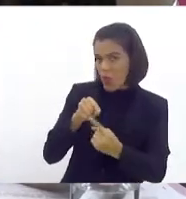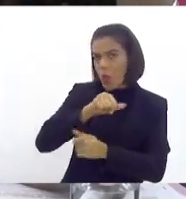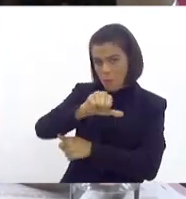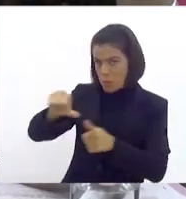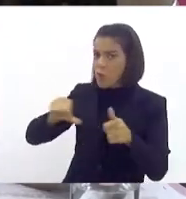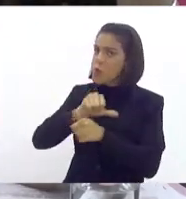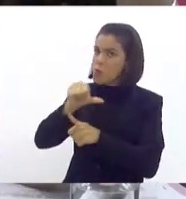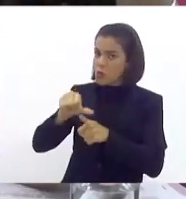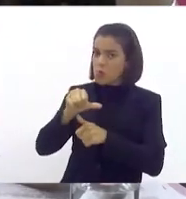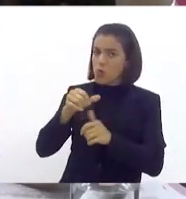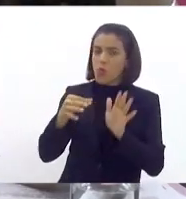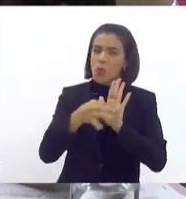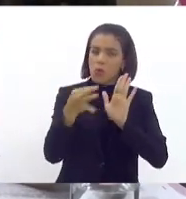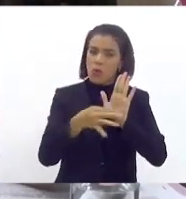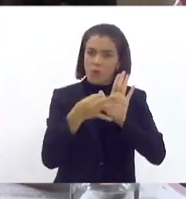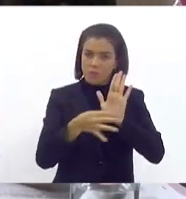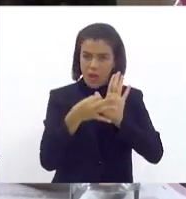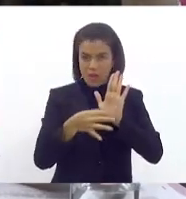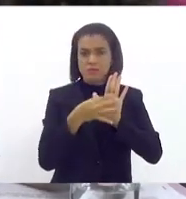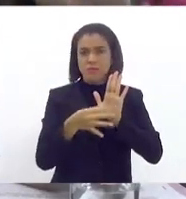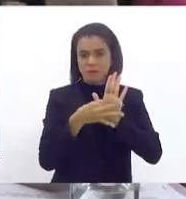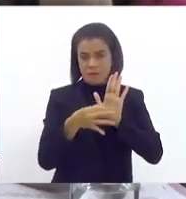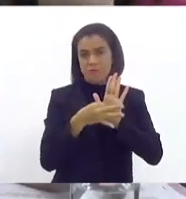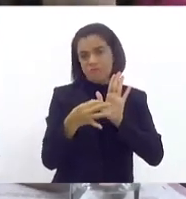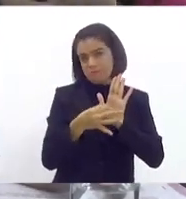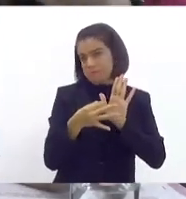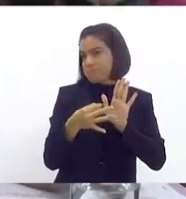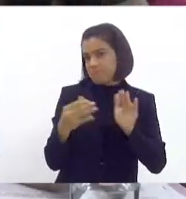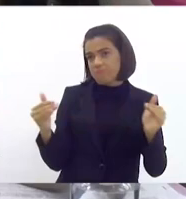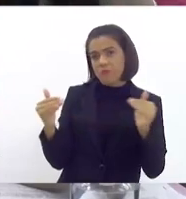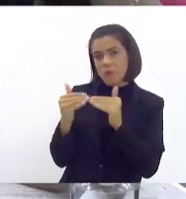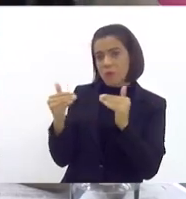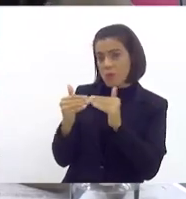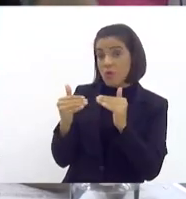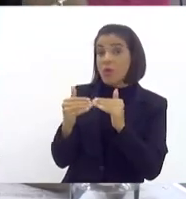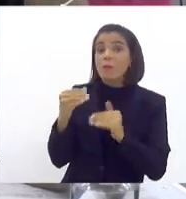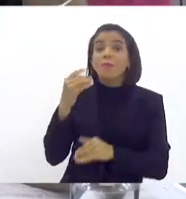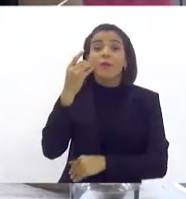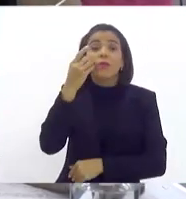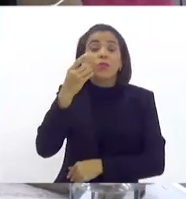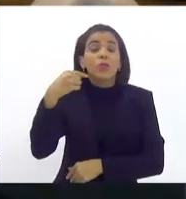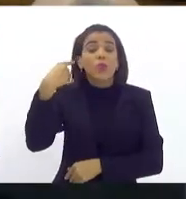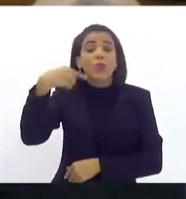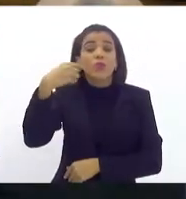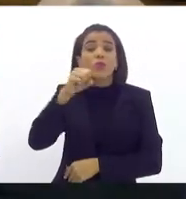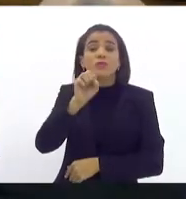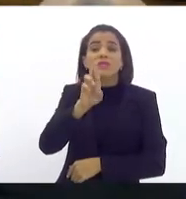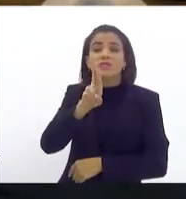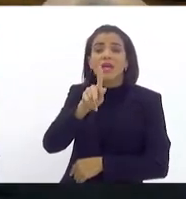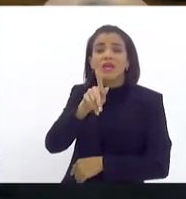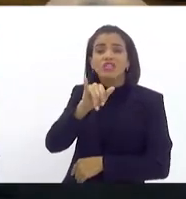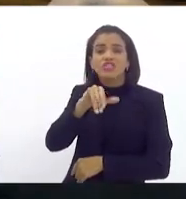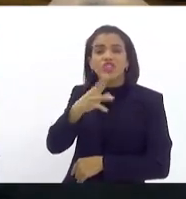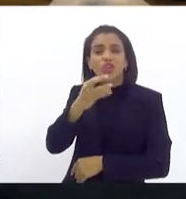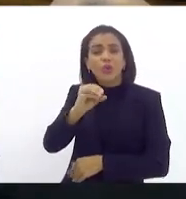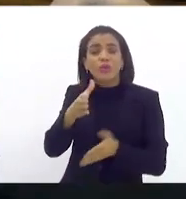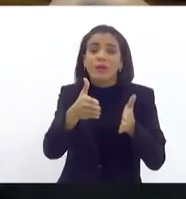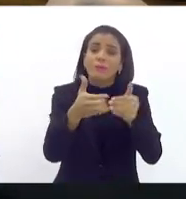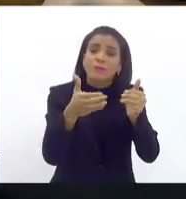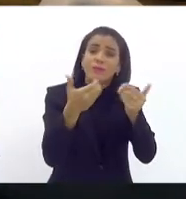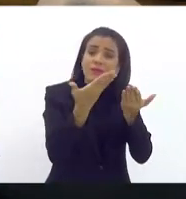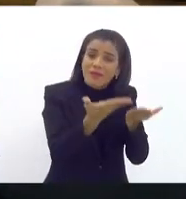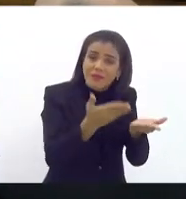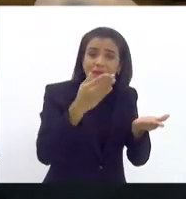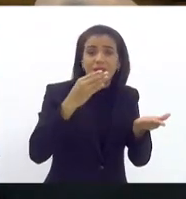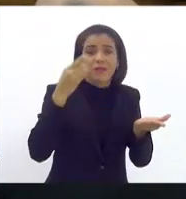mudo o parecer e acolho o que o deputado doutor Serginho acabou de dizer. Mas o doutor Serginho está pedindo exatamente para Vossa Excelência se é